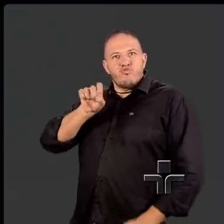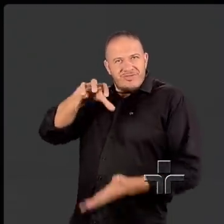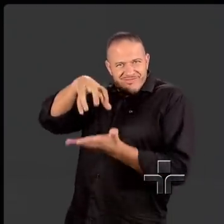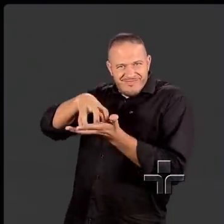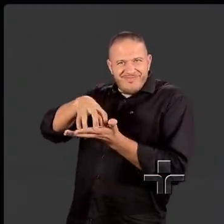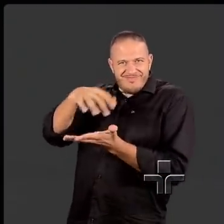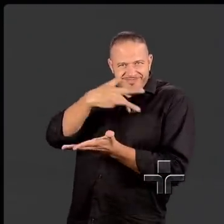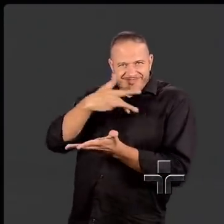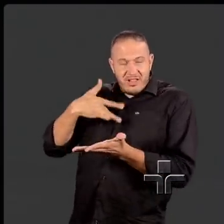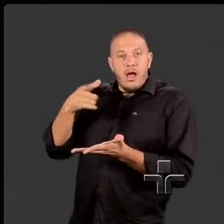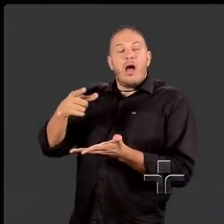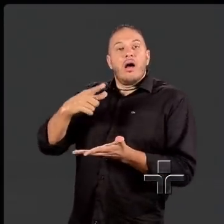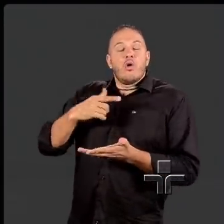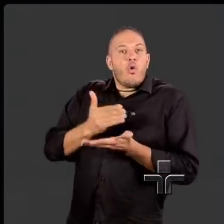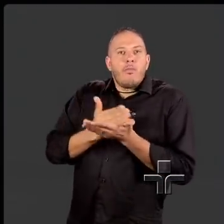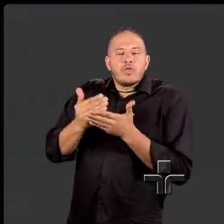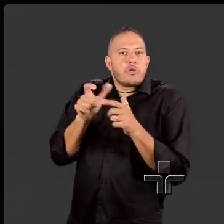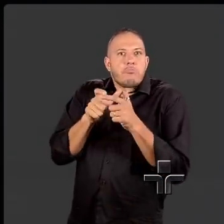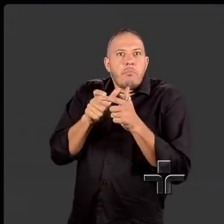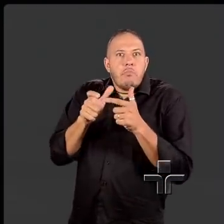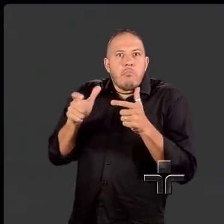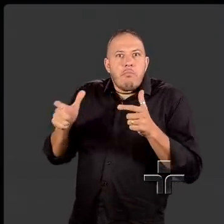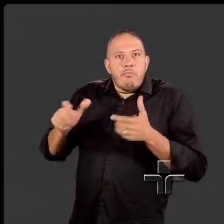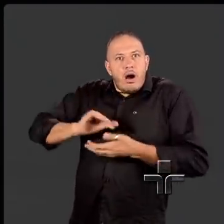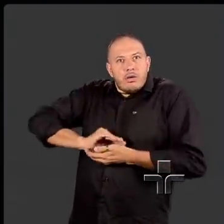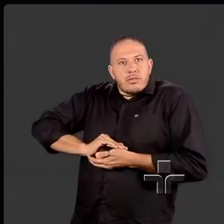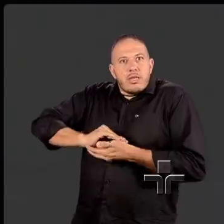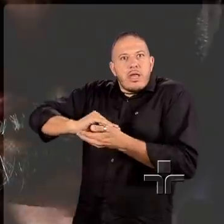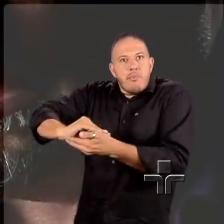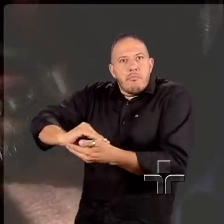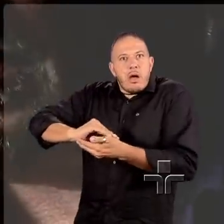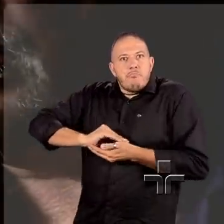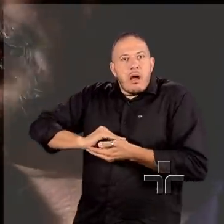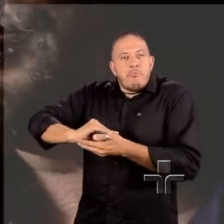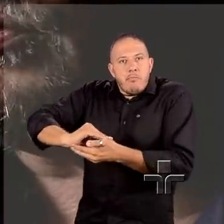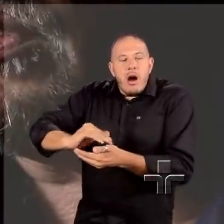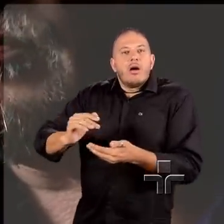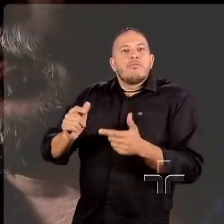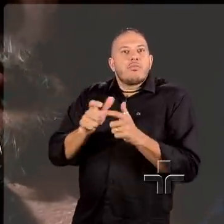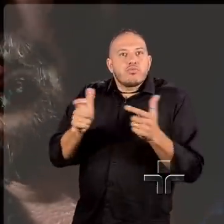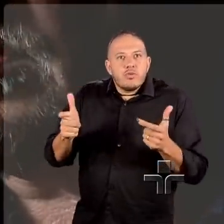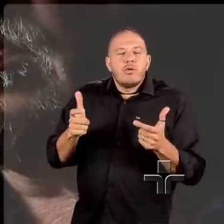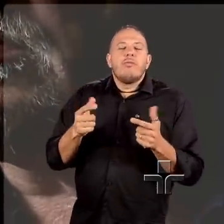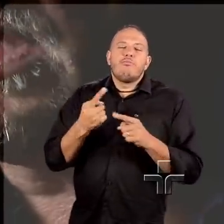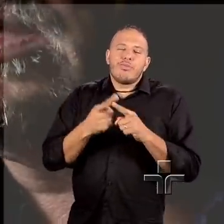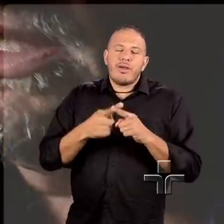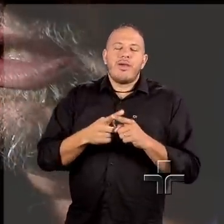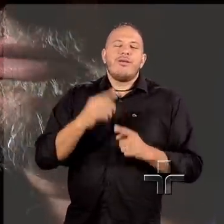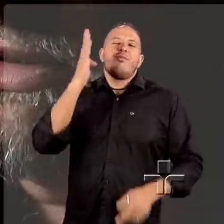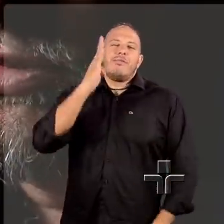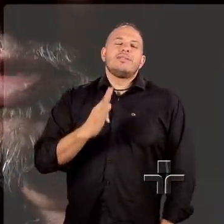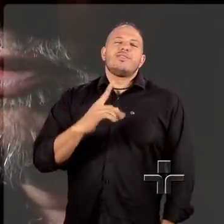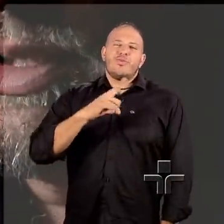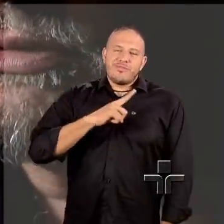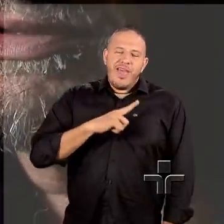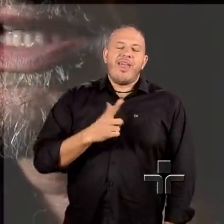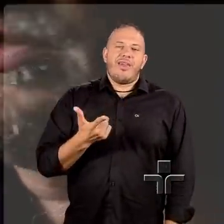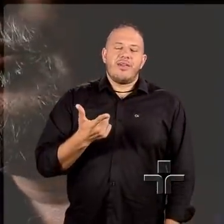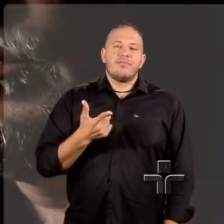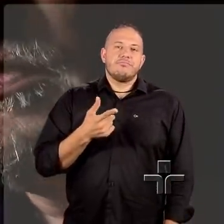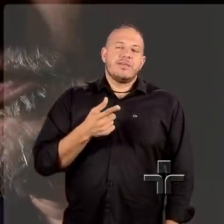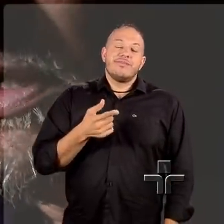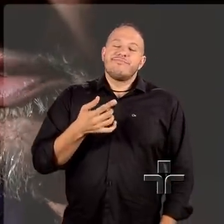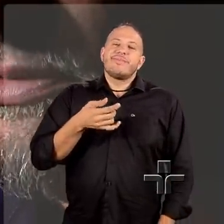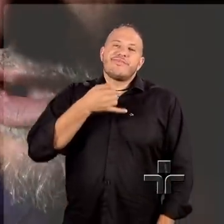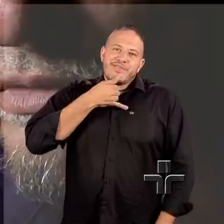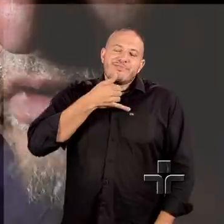o maior programa de transplante do mundo. E também só foi possível porque o Brasil tem um experimento